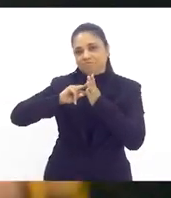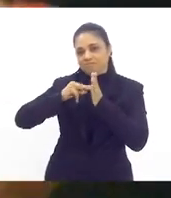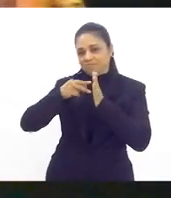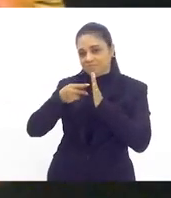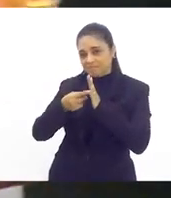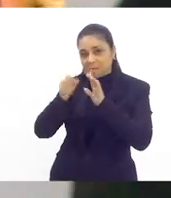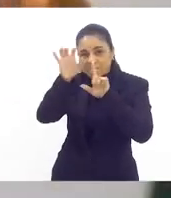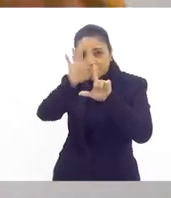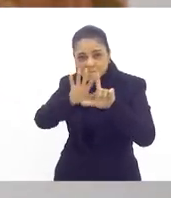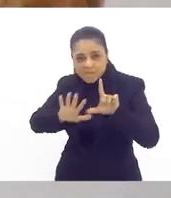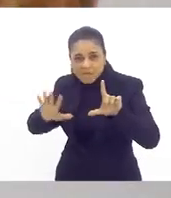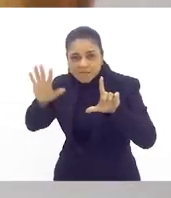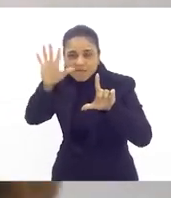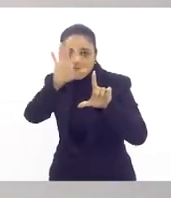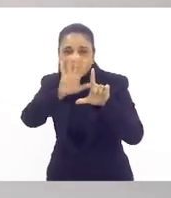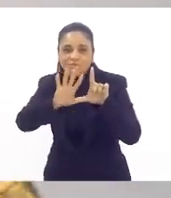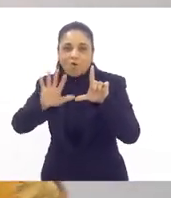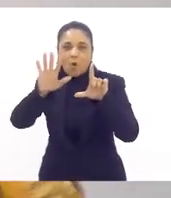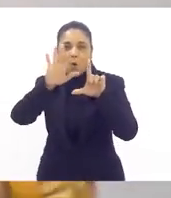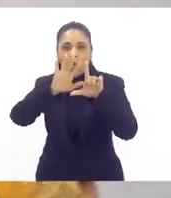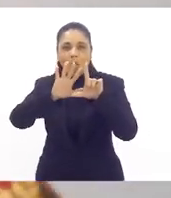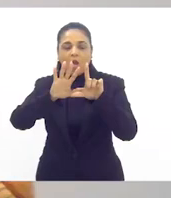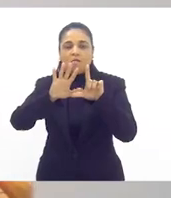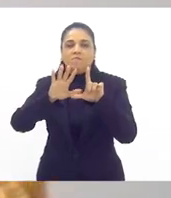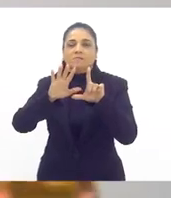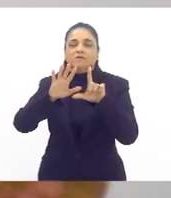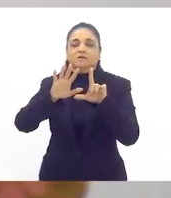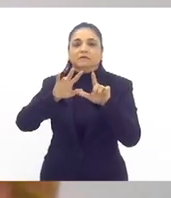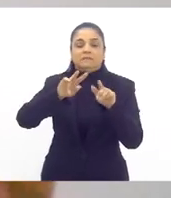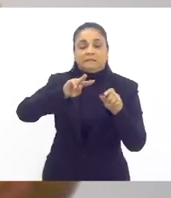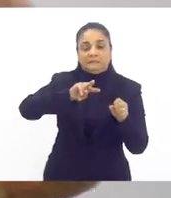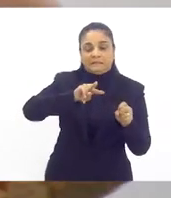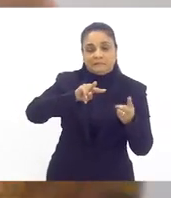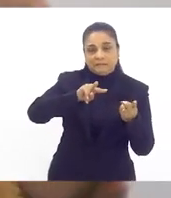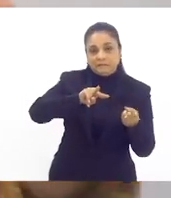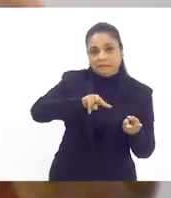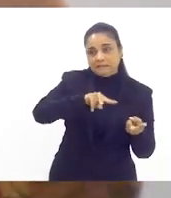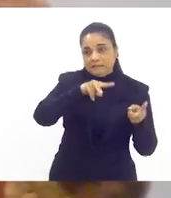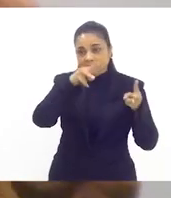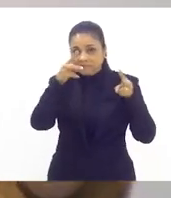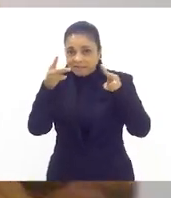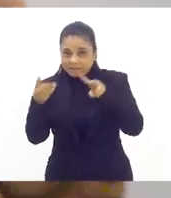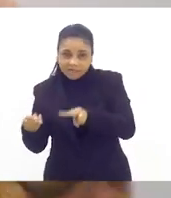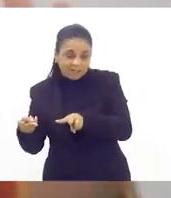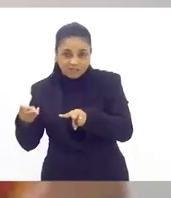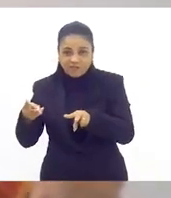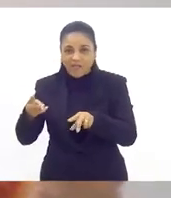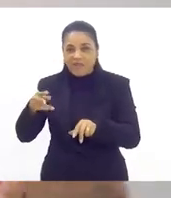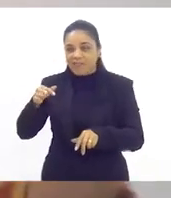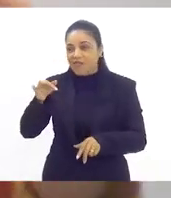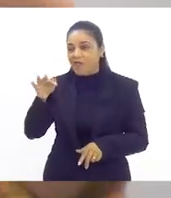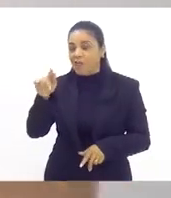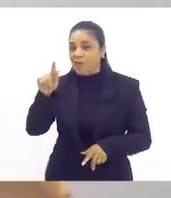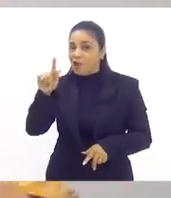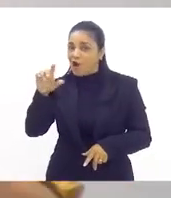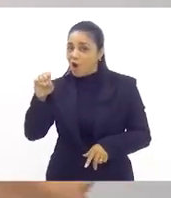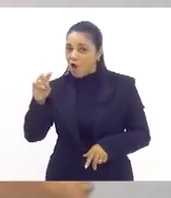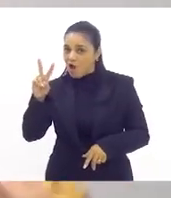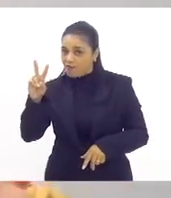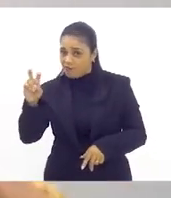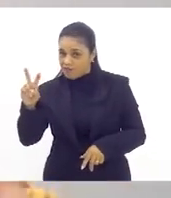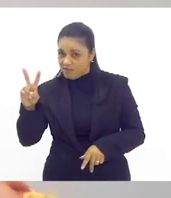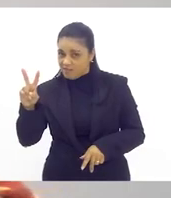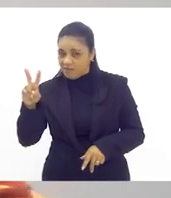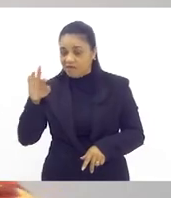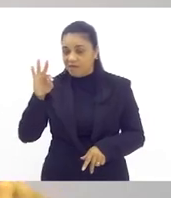plataforma é transfere gov ele pode ser ele ele realmente é muito grande se a gente